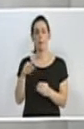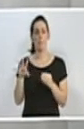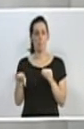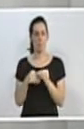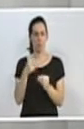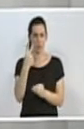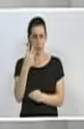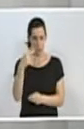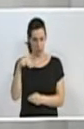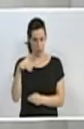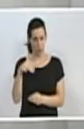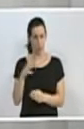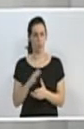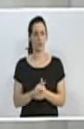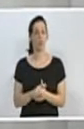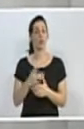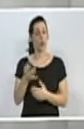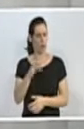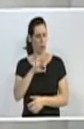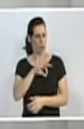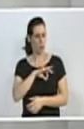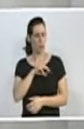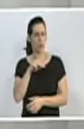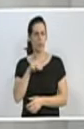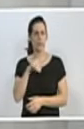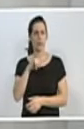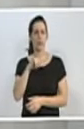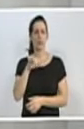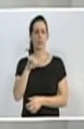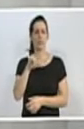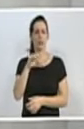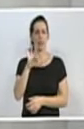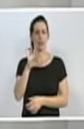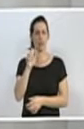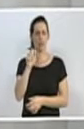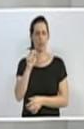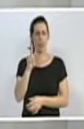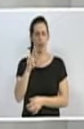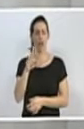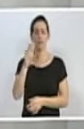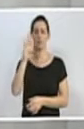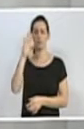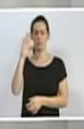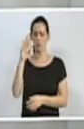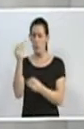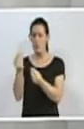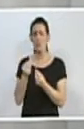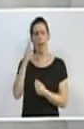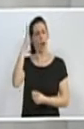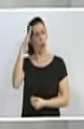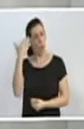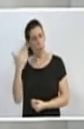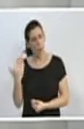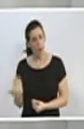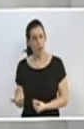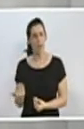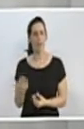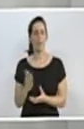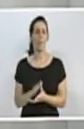Obrigado, senhor presidente. É dessa Polícia Militar que nos honra. É dessa Polícia Militar